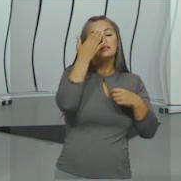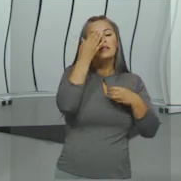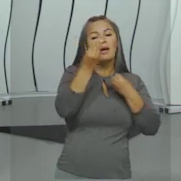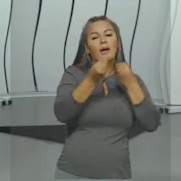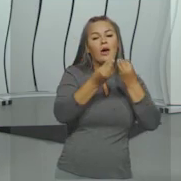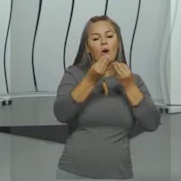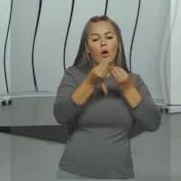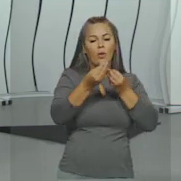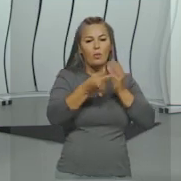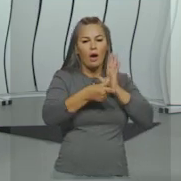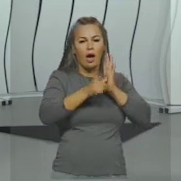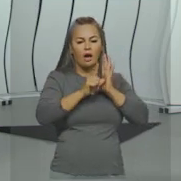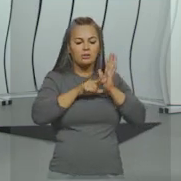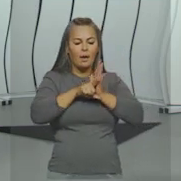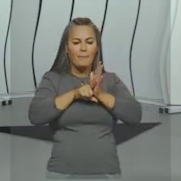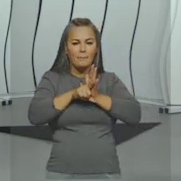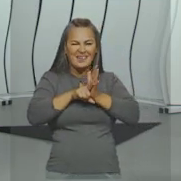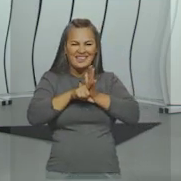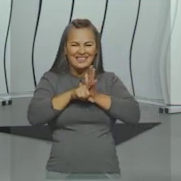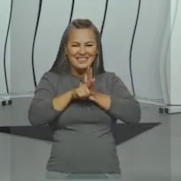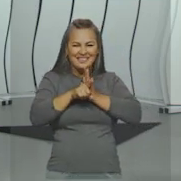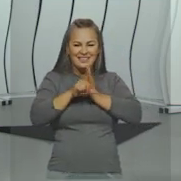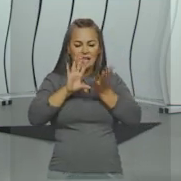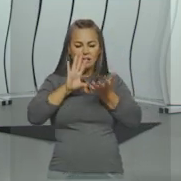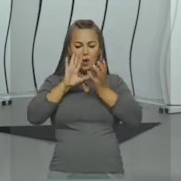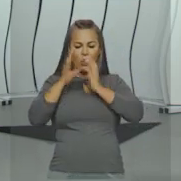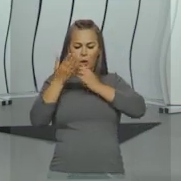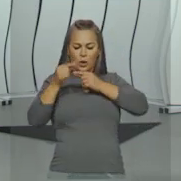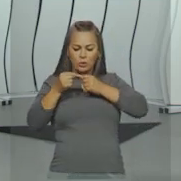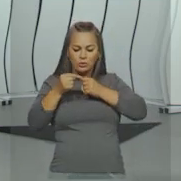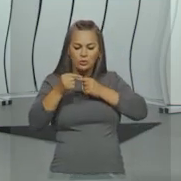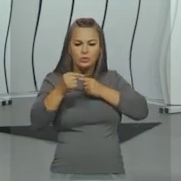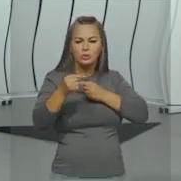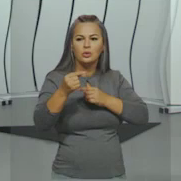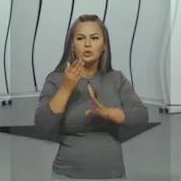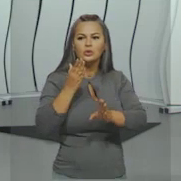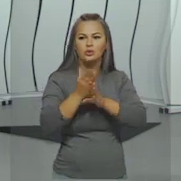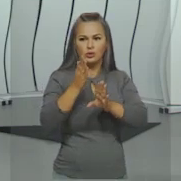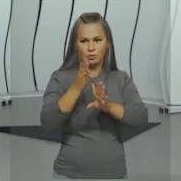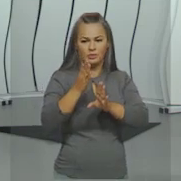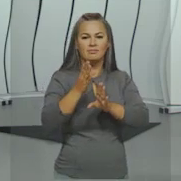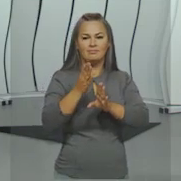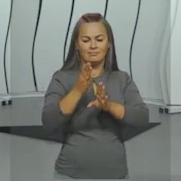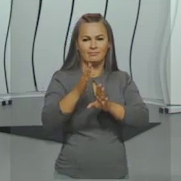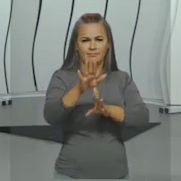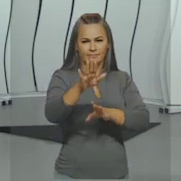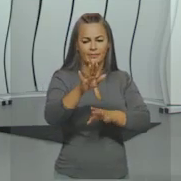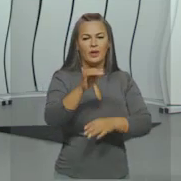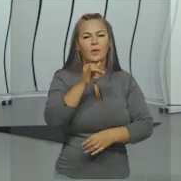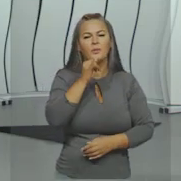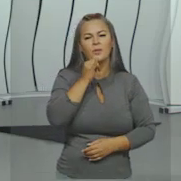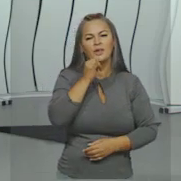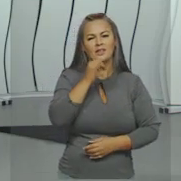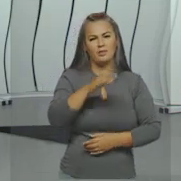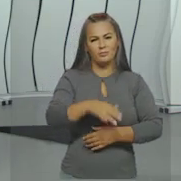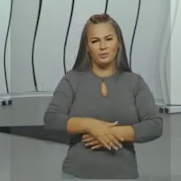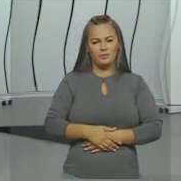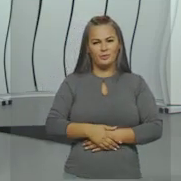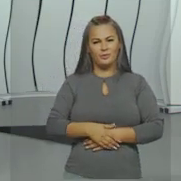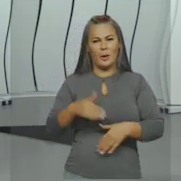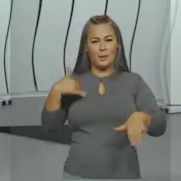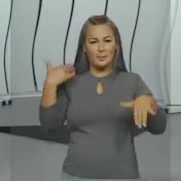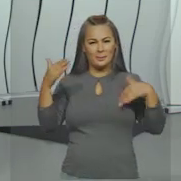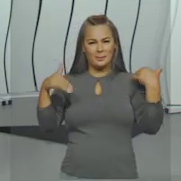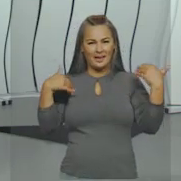muito na agricultura e na pecuária. No turismo nem se fala, né? Cá para nós, eu particularmente, eu não iria para a praia em dia de chuva,